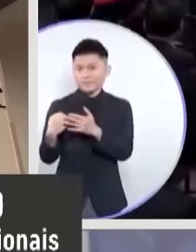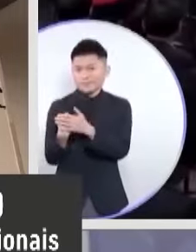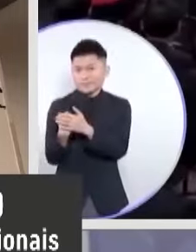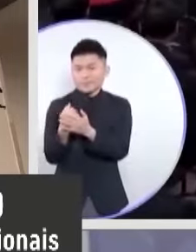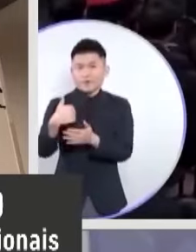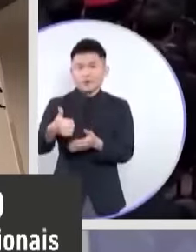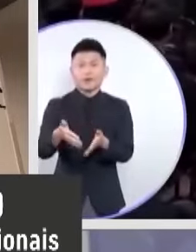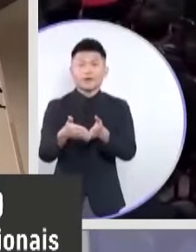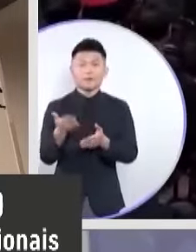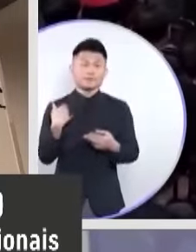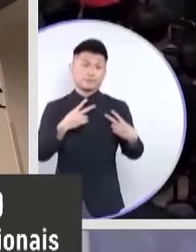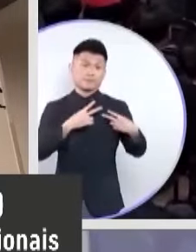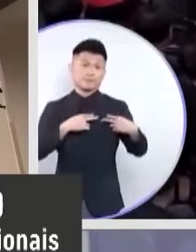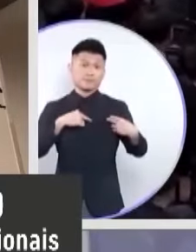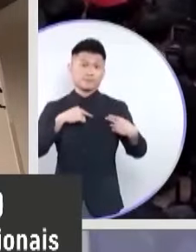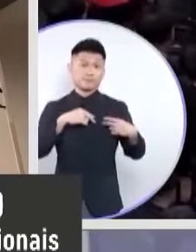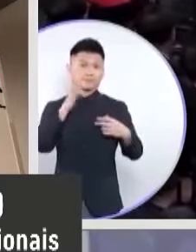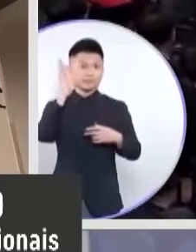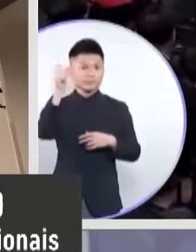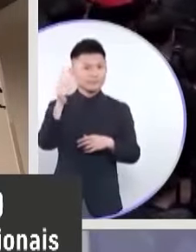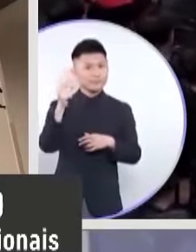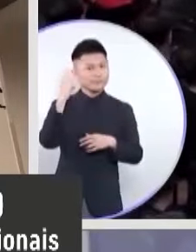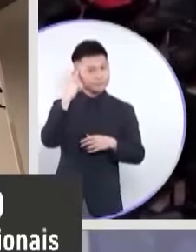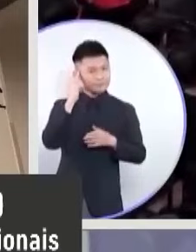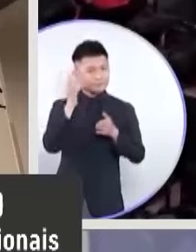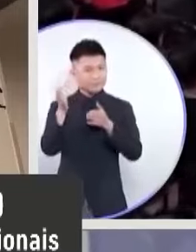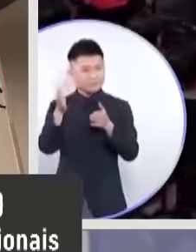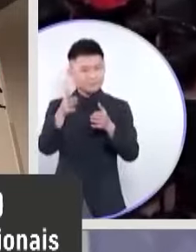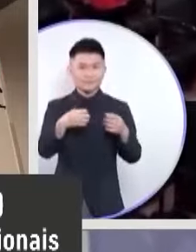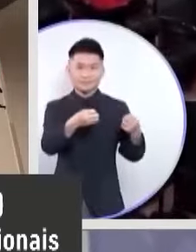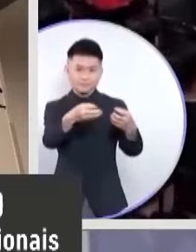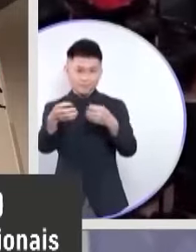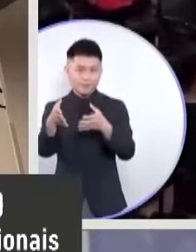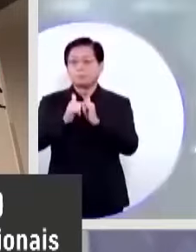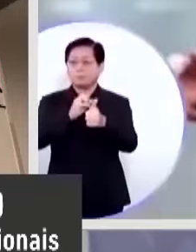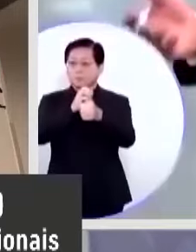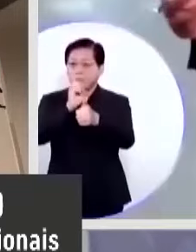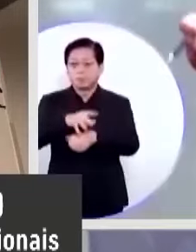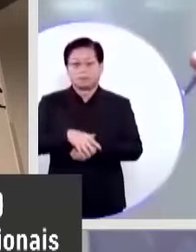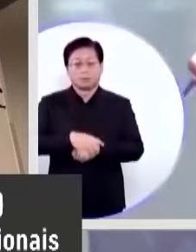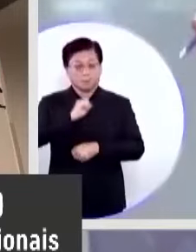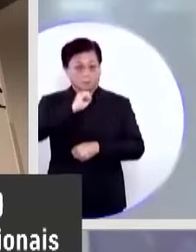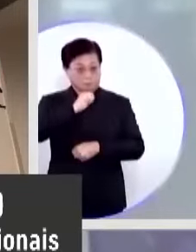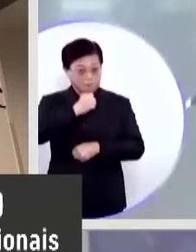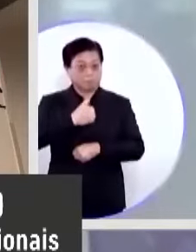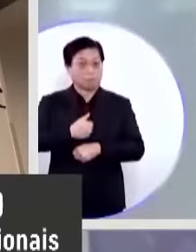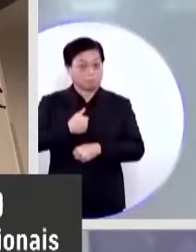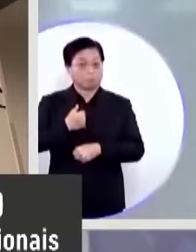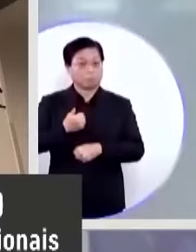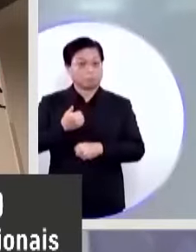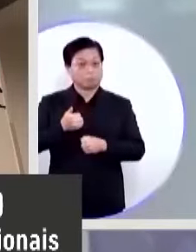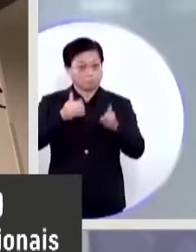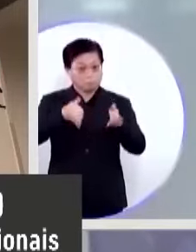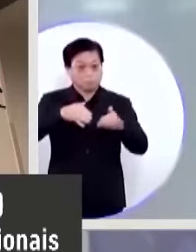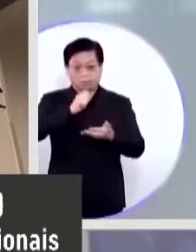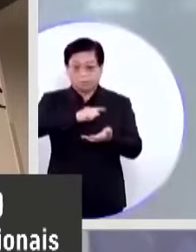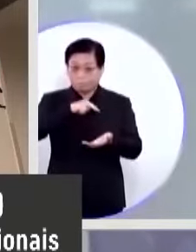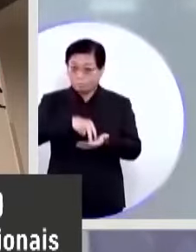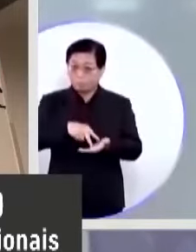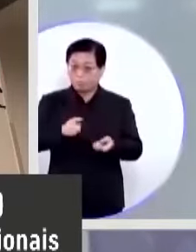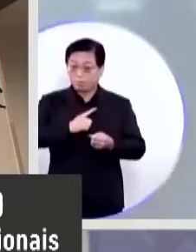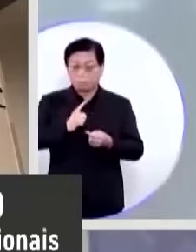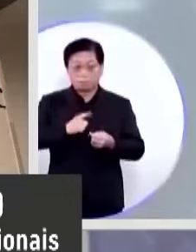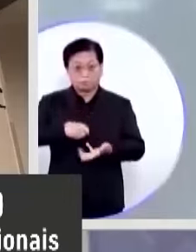talvez da política interna porque a política interna determina a política externa de um país então Eh caso